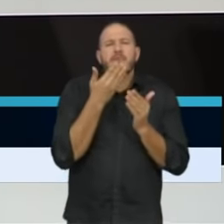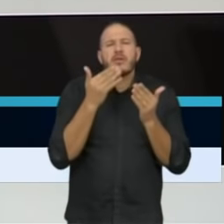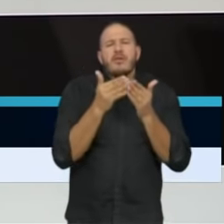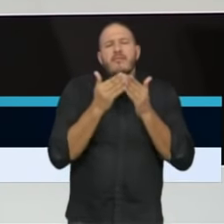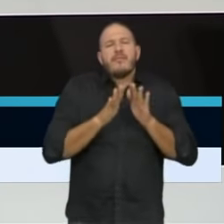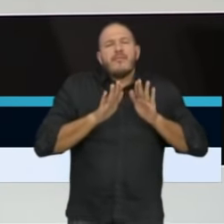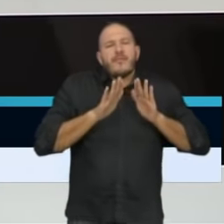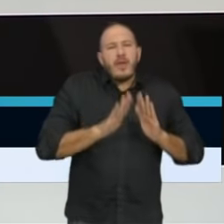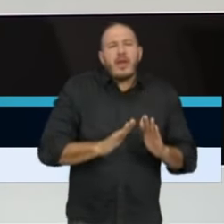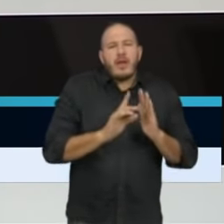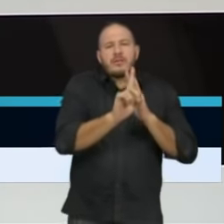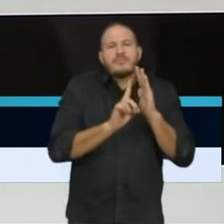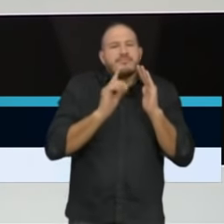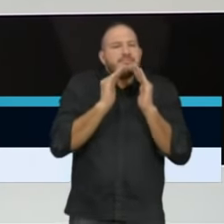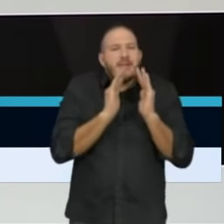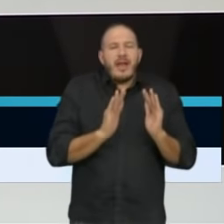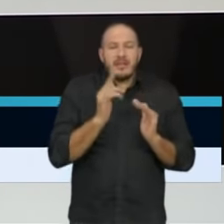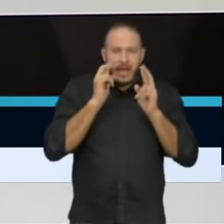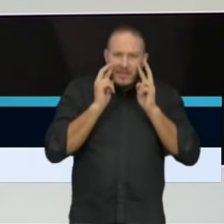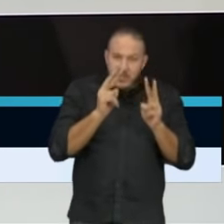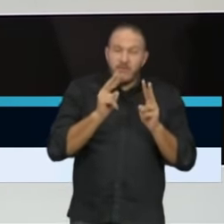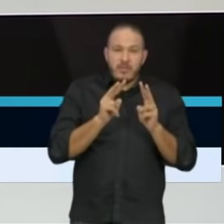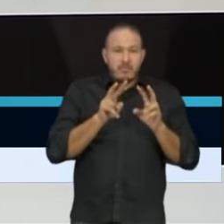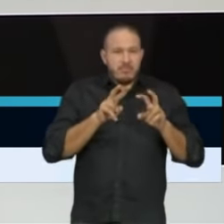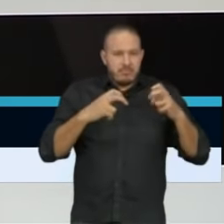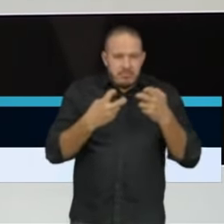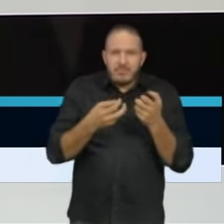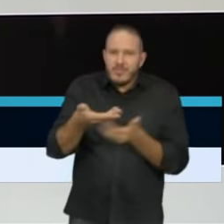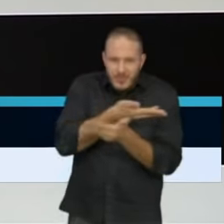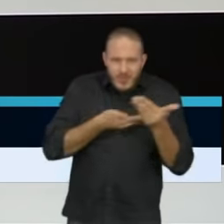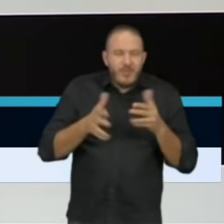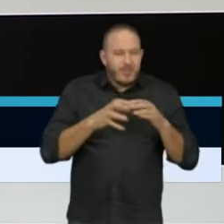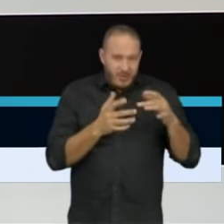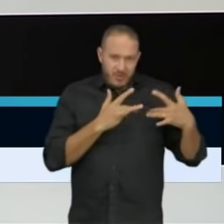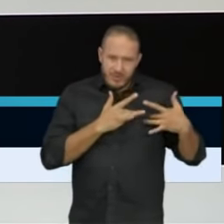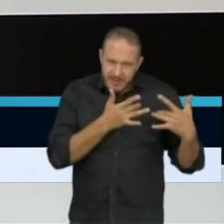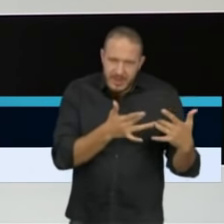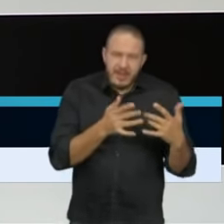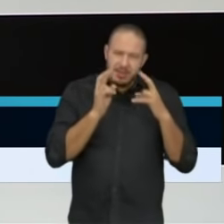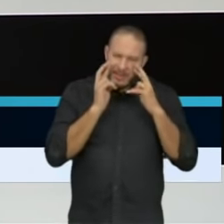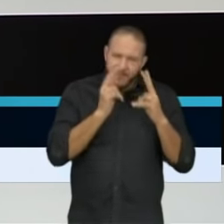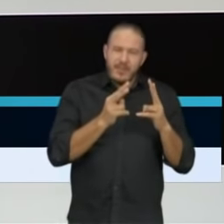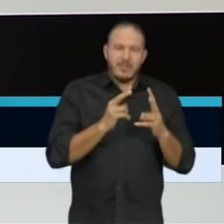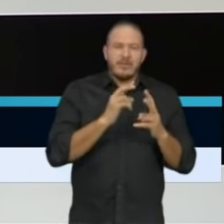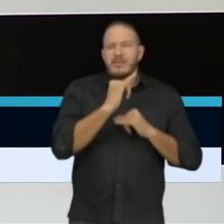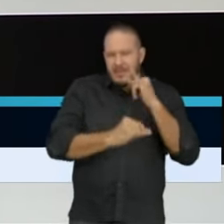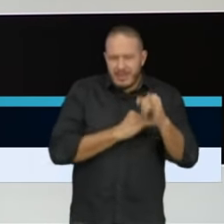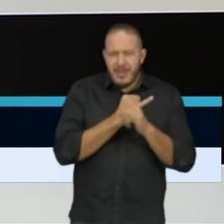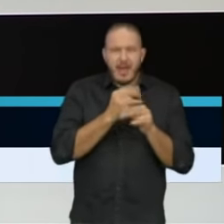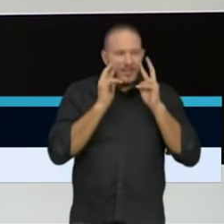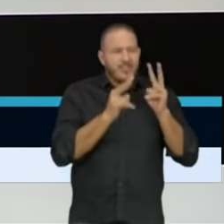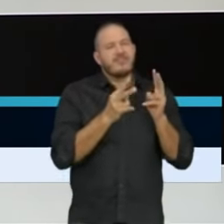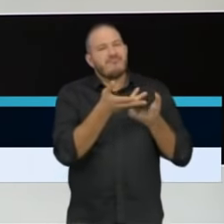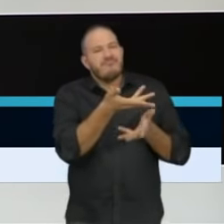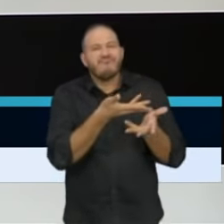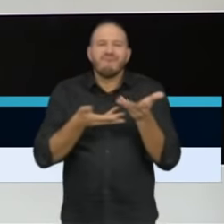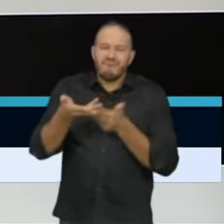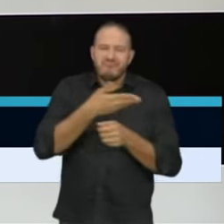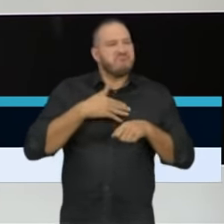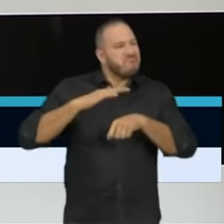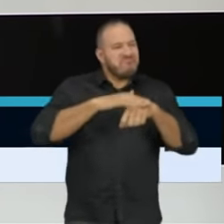sejam solidários. Eu vejo muitas redes solidárias pela rede digital, pela internet, e vejo muitos